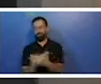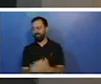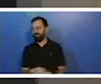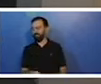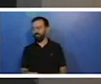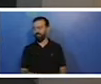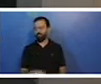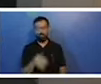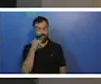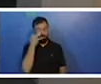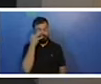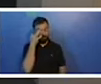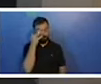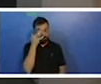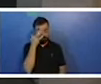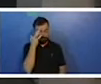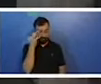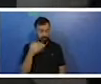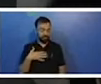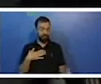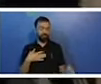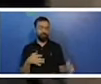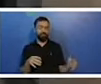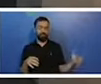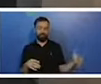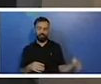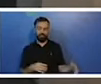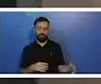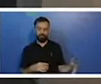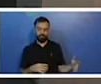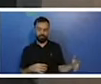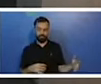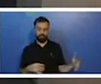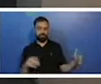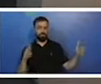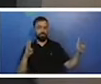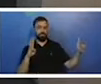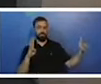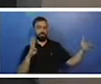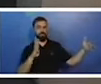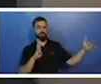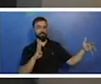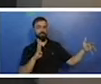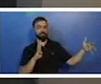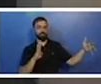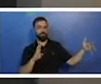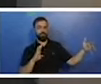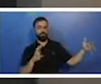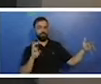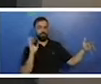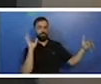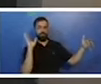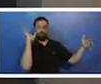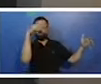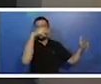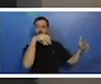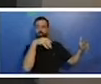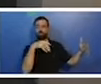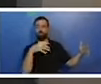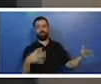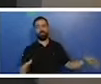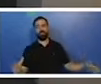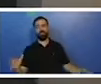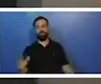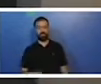agora Tô passou na frente vamos lá em precisão arremesso de basquete o